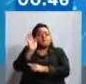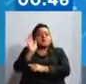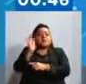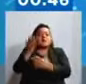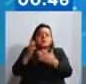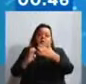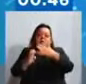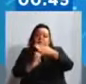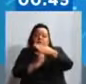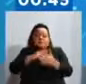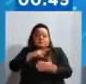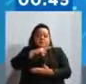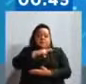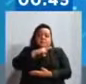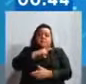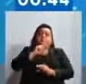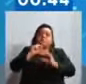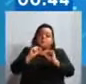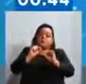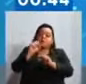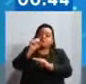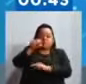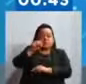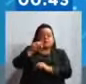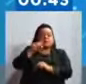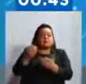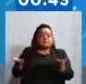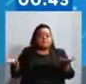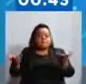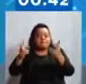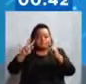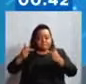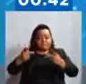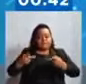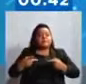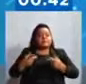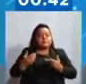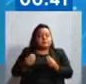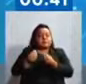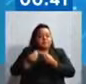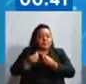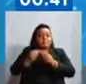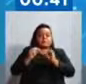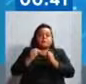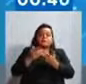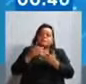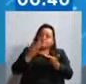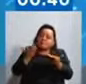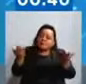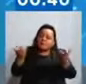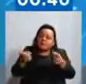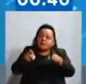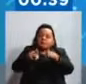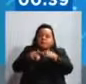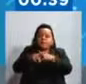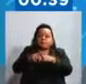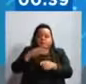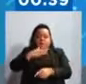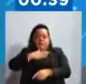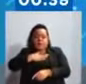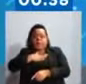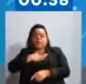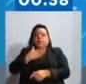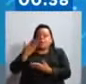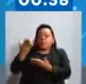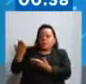empresas privadas, para se auto-beneficiar. E é isso que nós temos que evitar. A nossa parceria entre eu e o governador